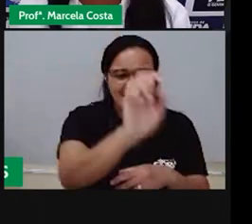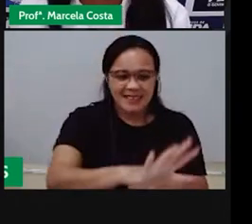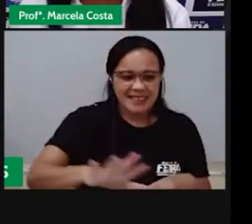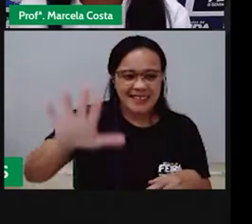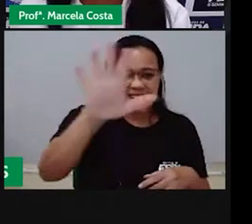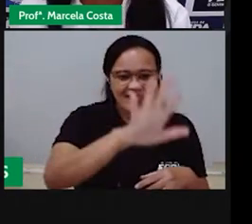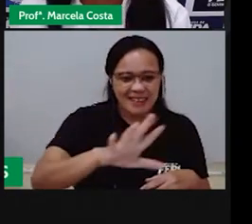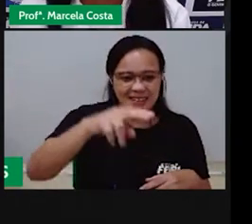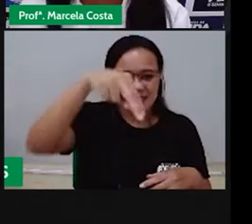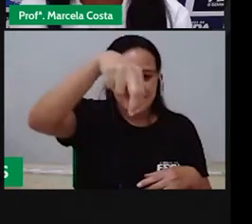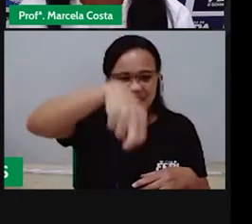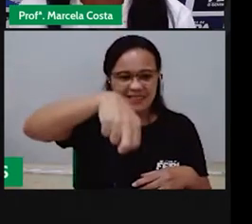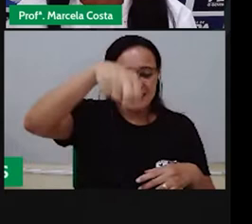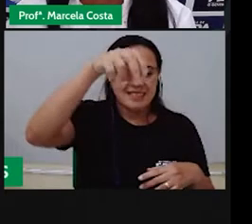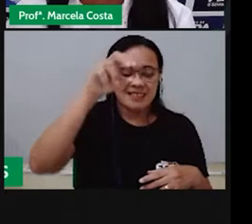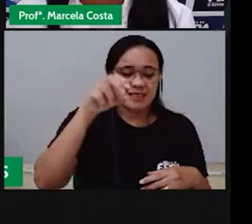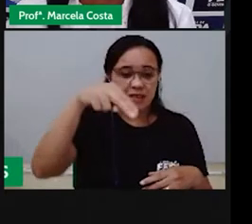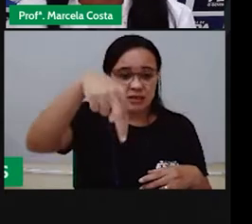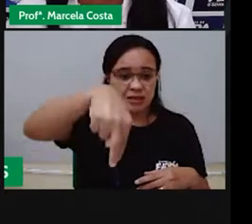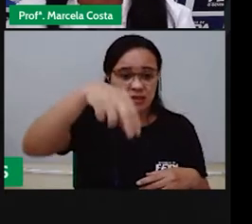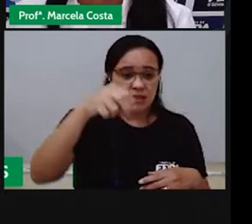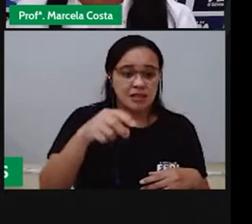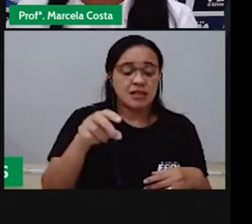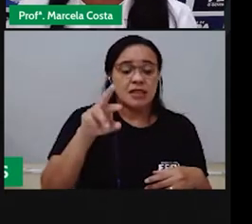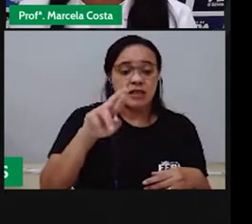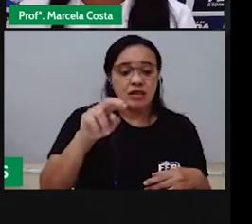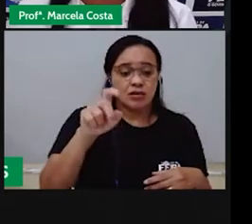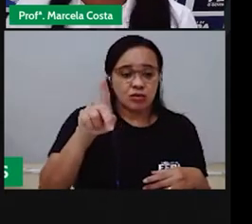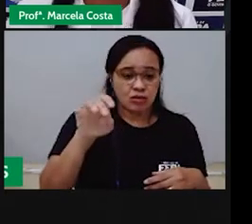é o forró.